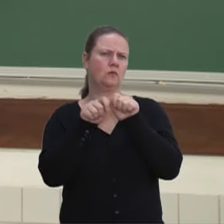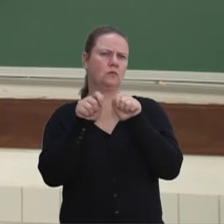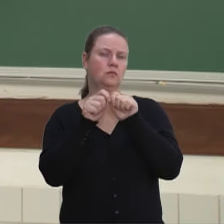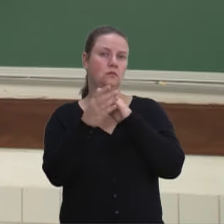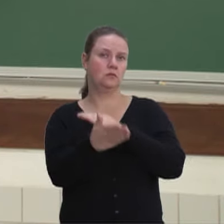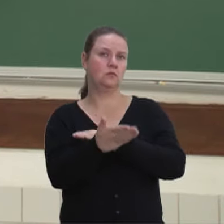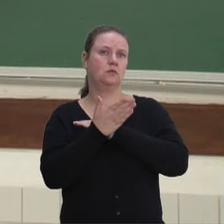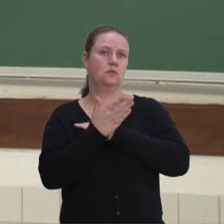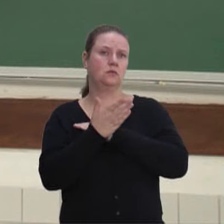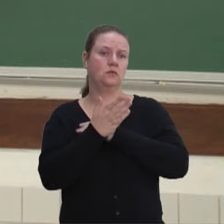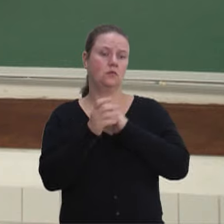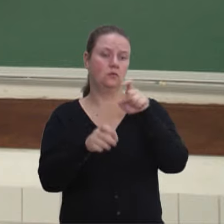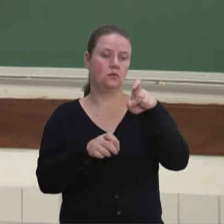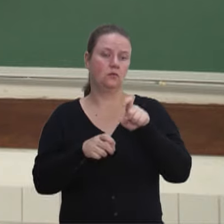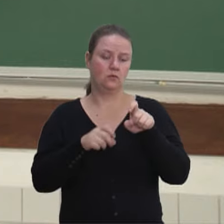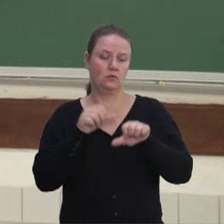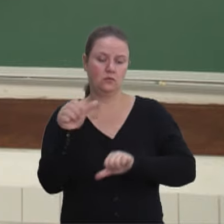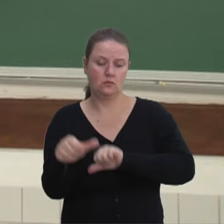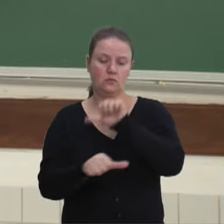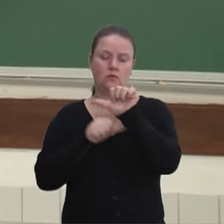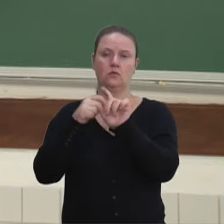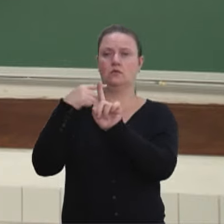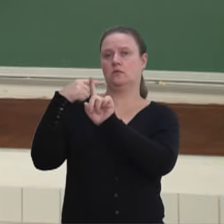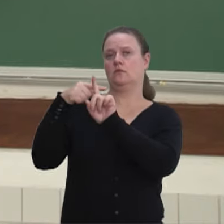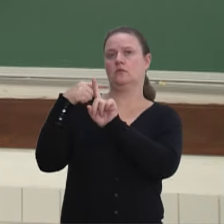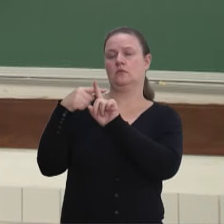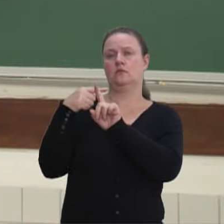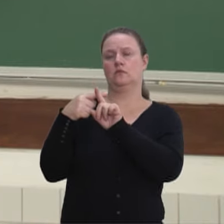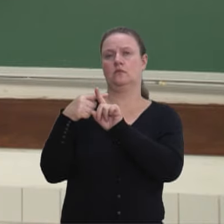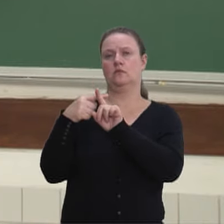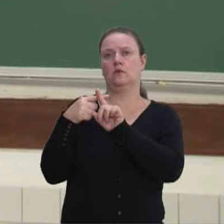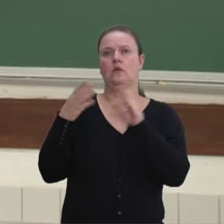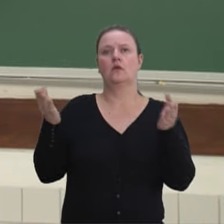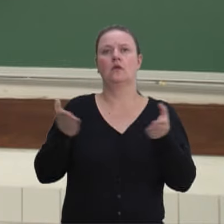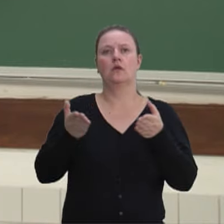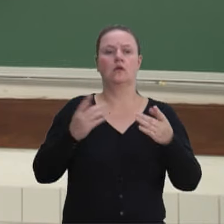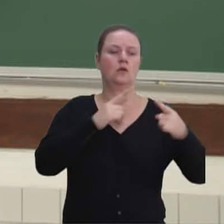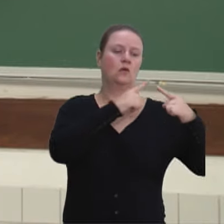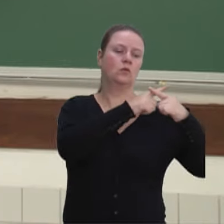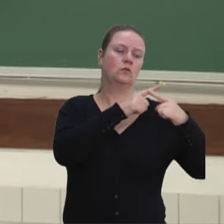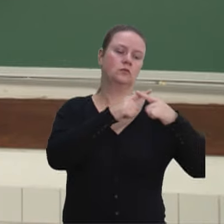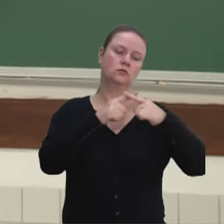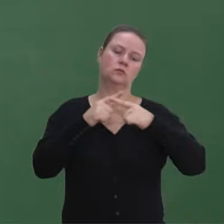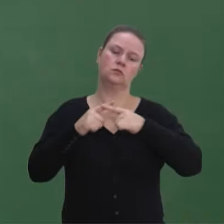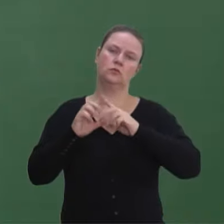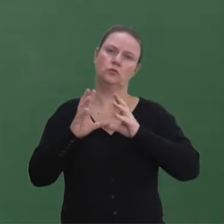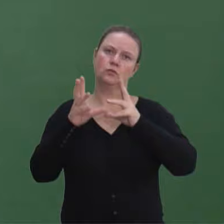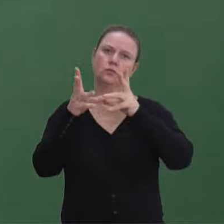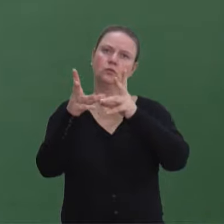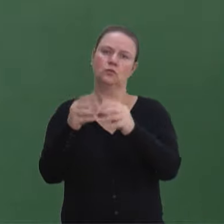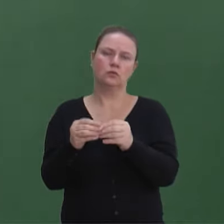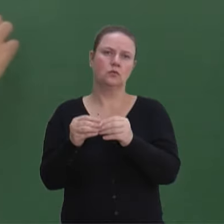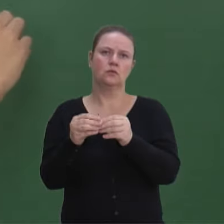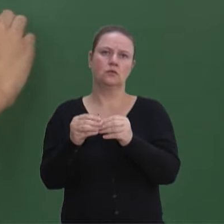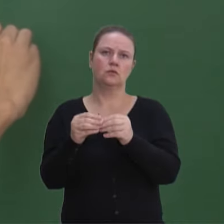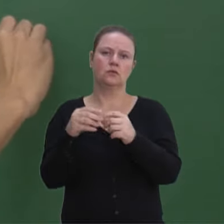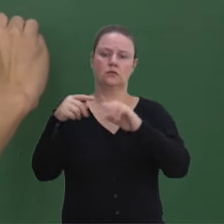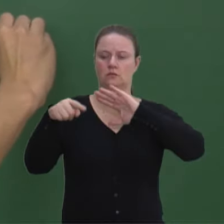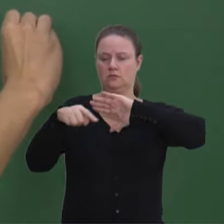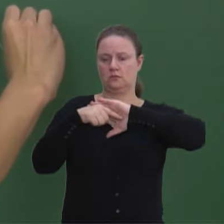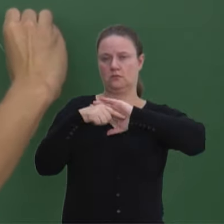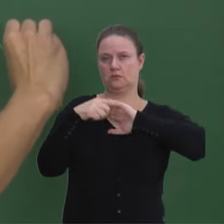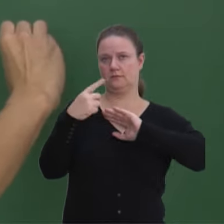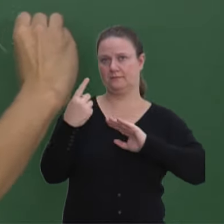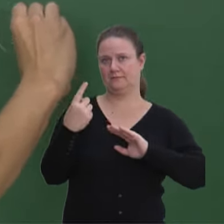Fazer esse x virar positivo. Como eu faço isso? Multiplicando todos os termos da minha equação por menos